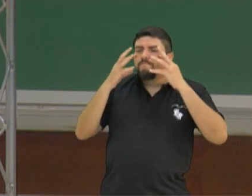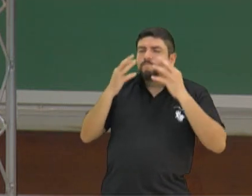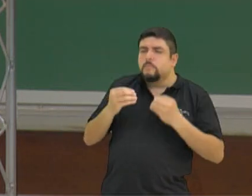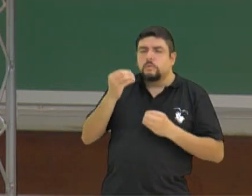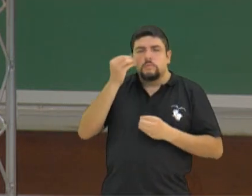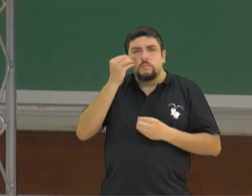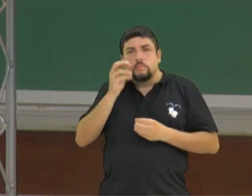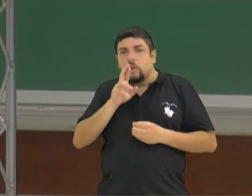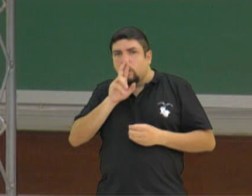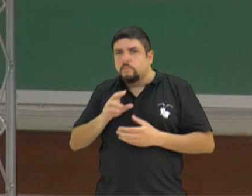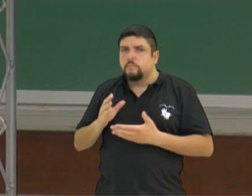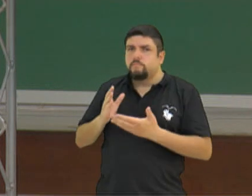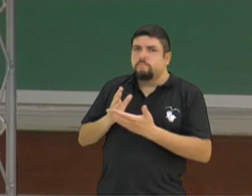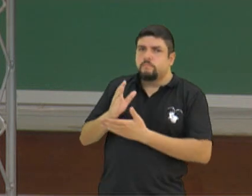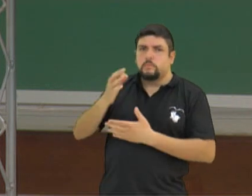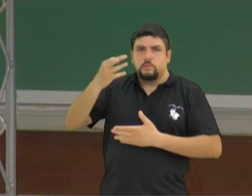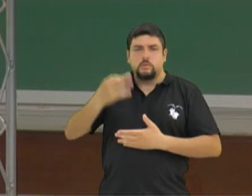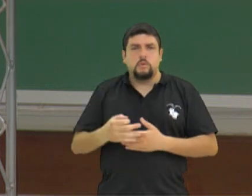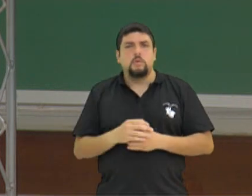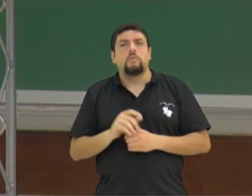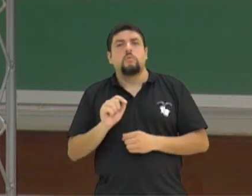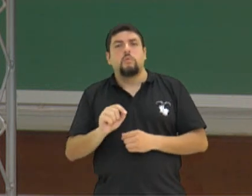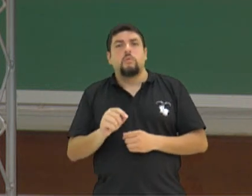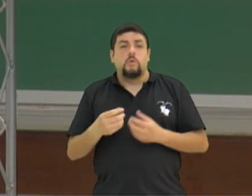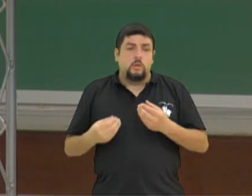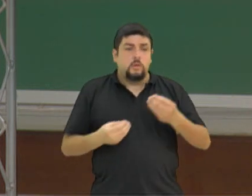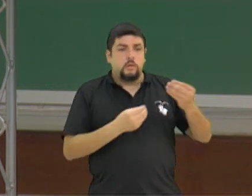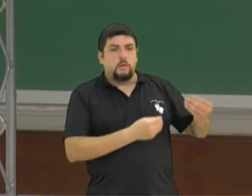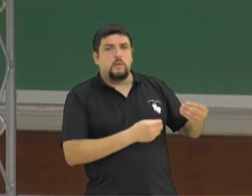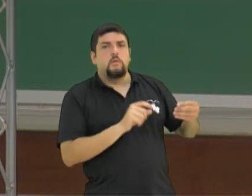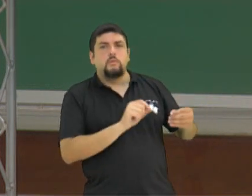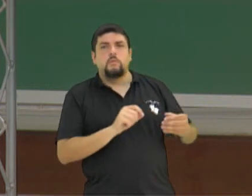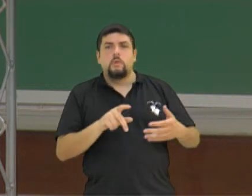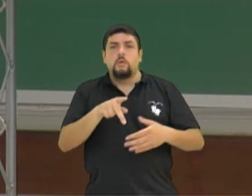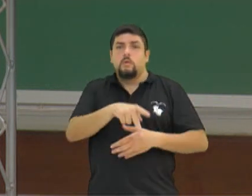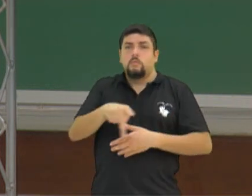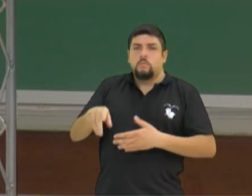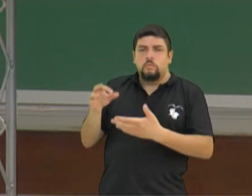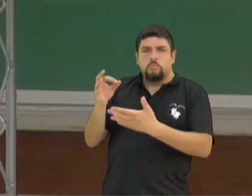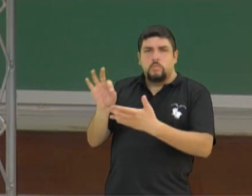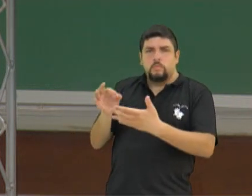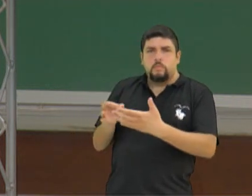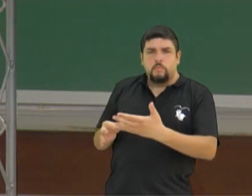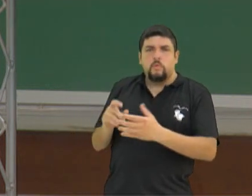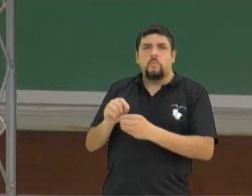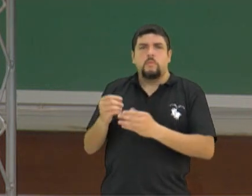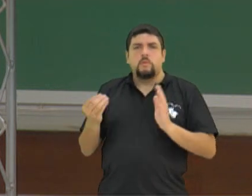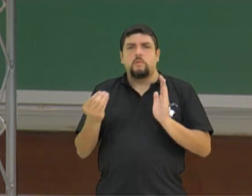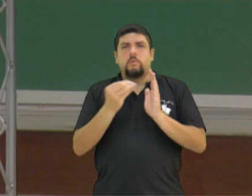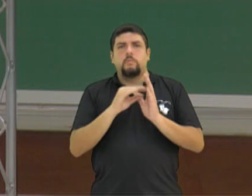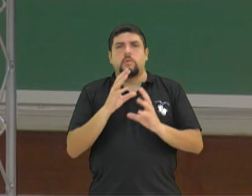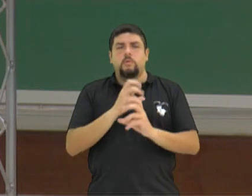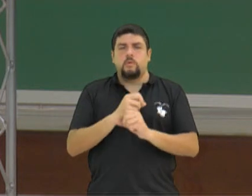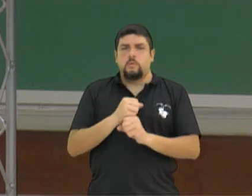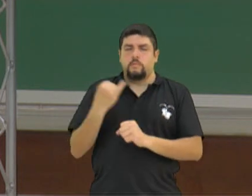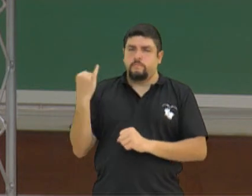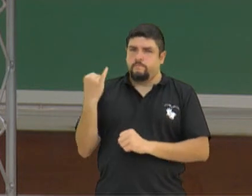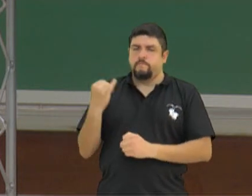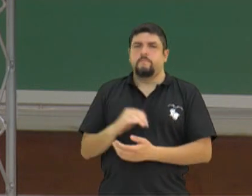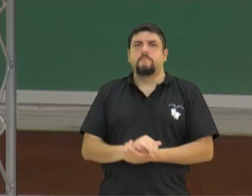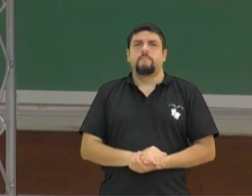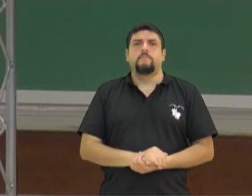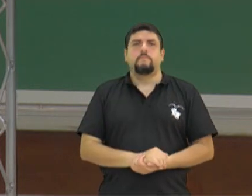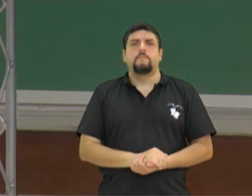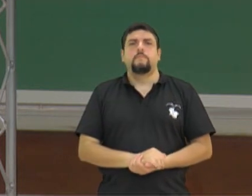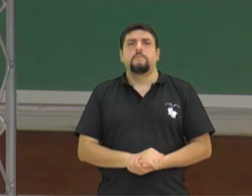questões e entregar na escola para que os professores tenham aí esse material para fazer a correção e lançamento de notas. É bem importante a gente frisar isso,